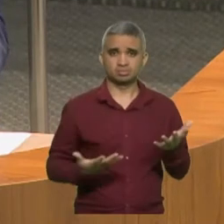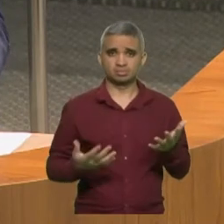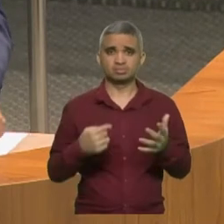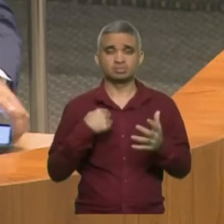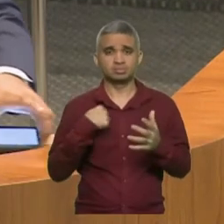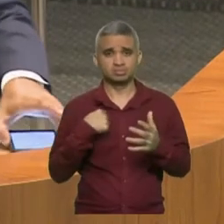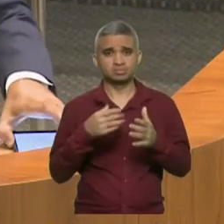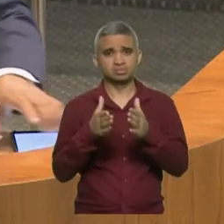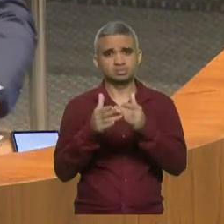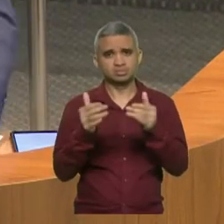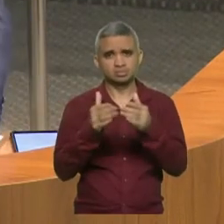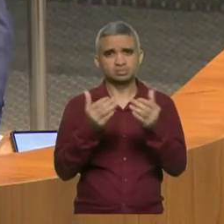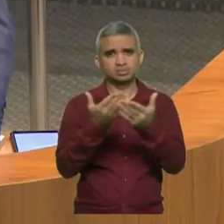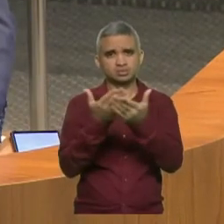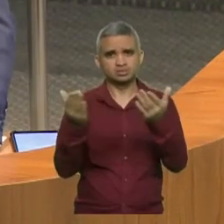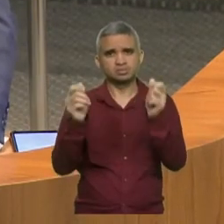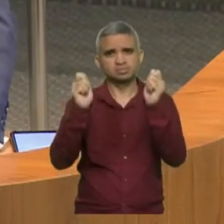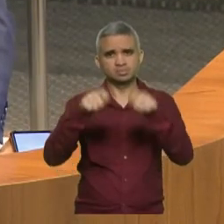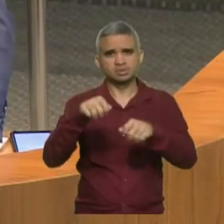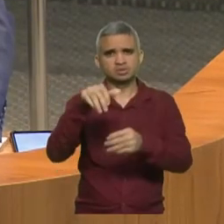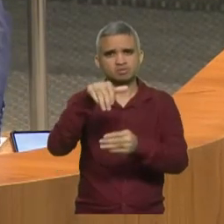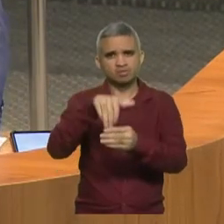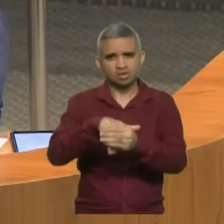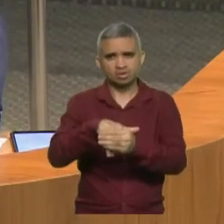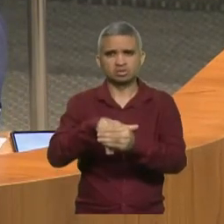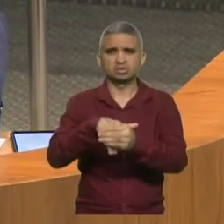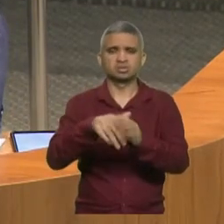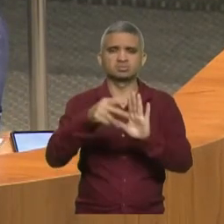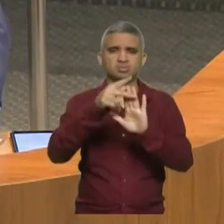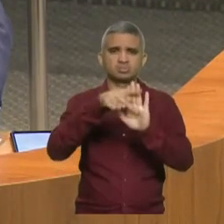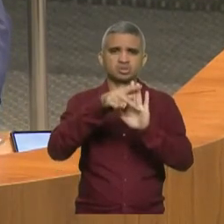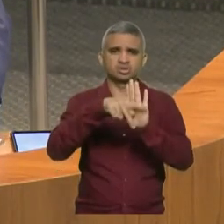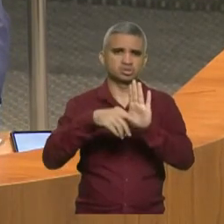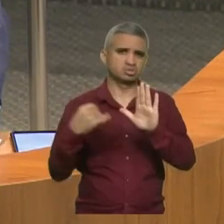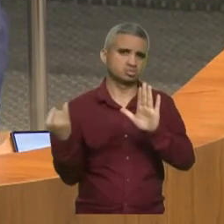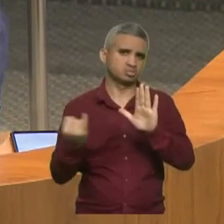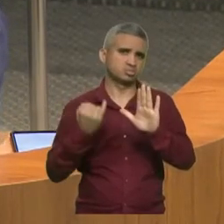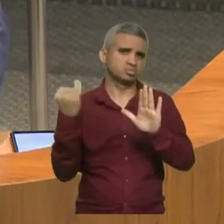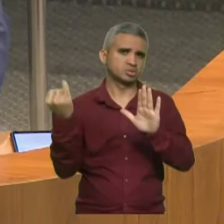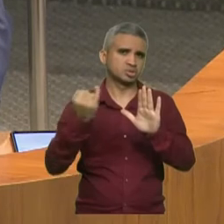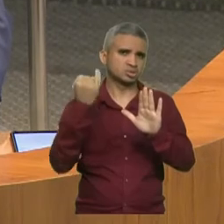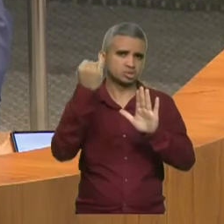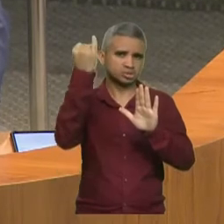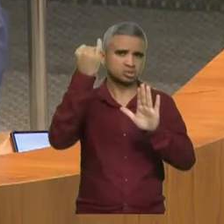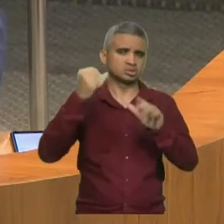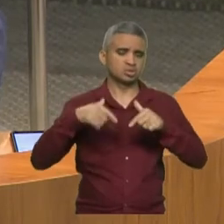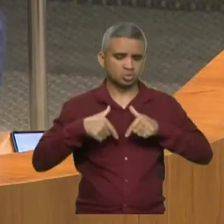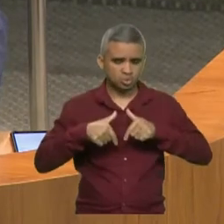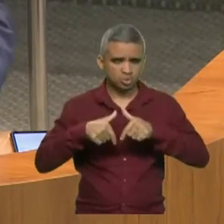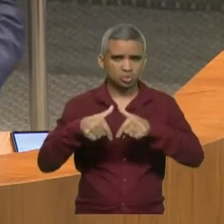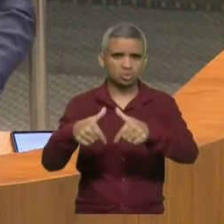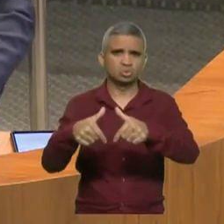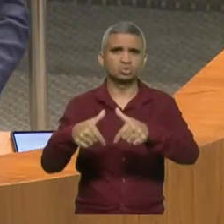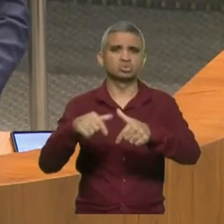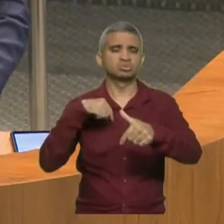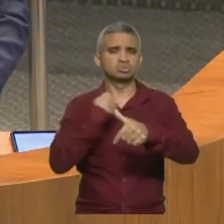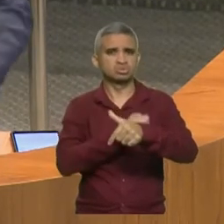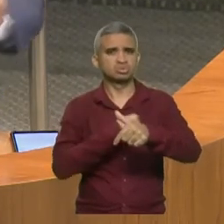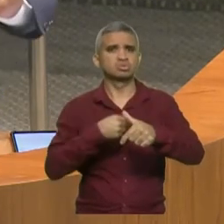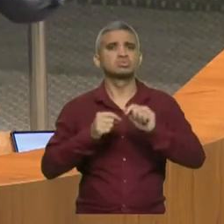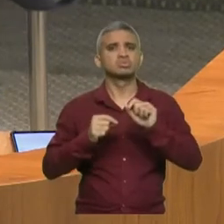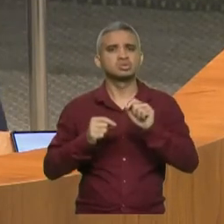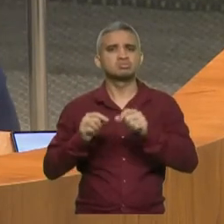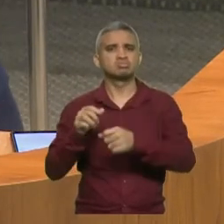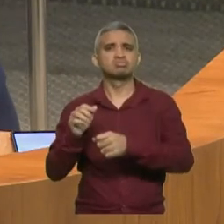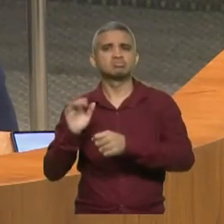unânime, pela importância do projeto, pela luta que já travamos na defesa dessas categorias,